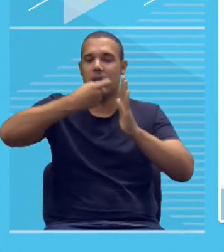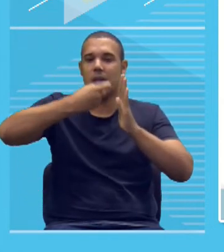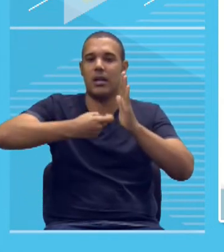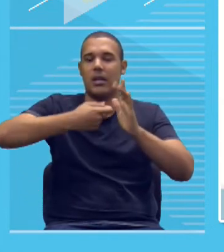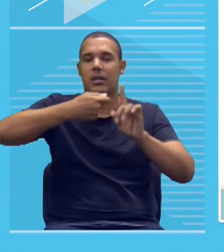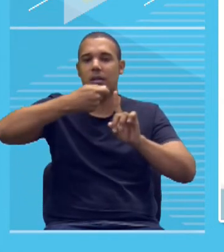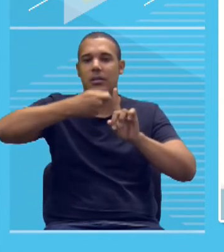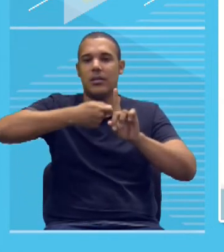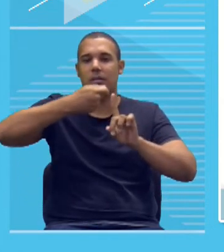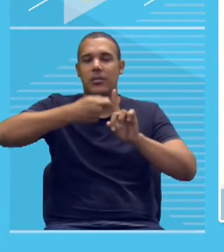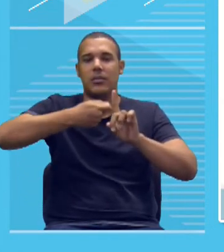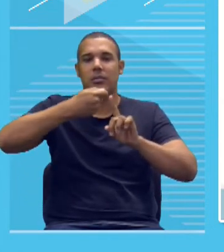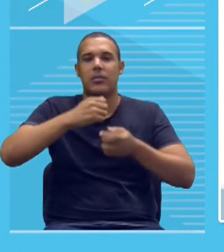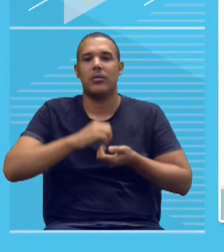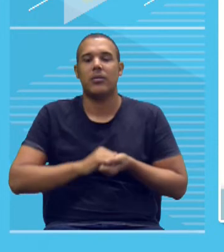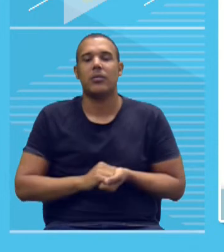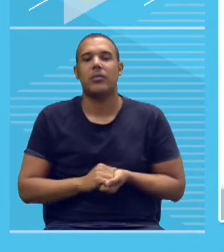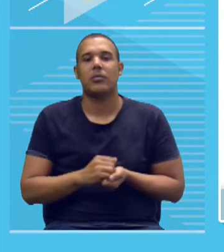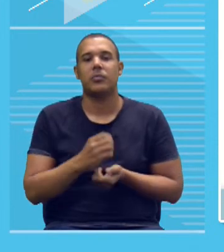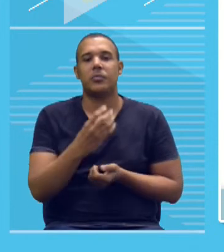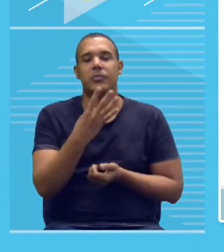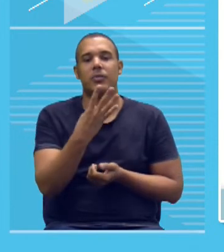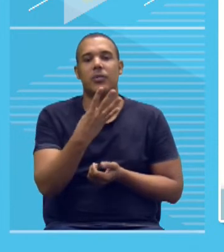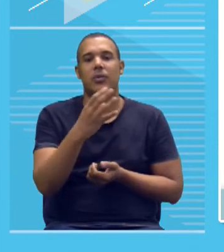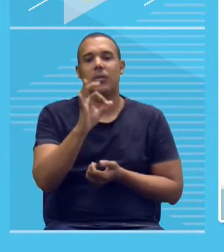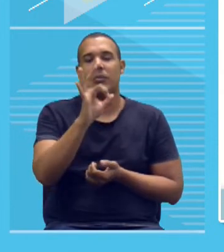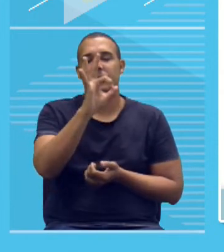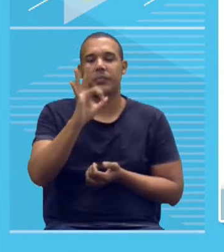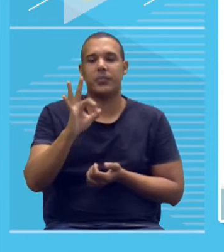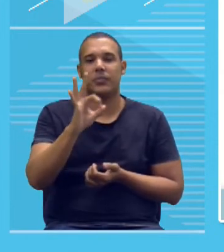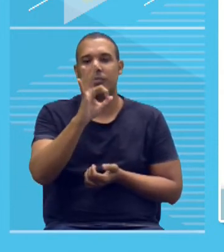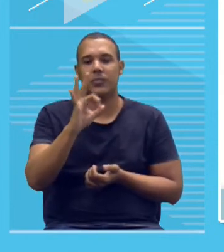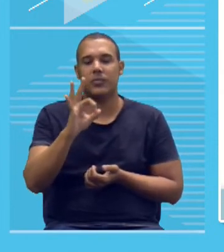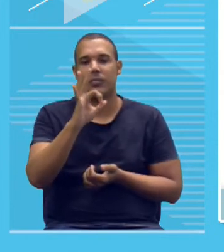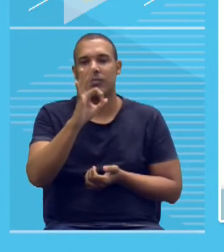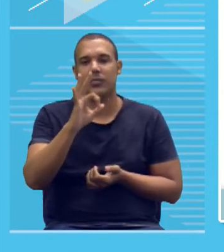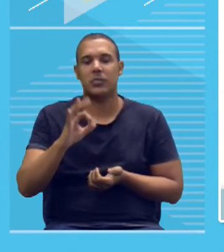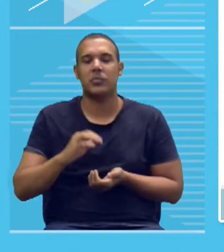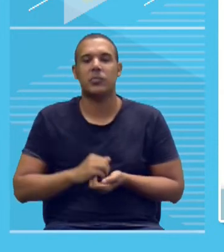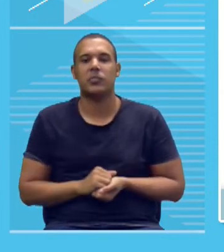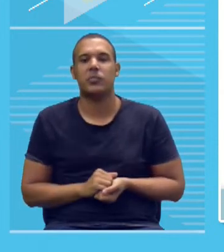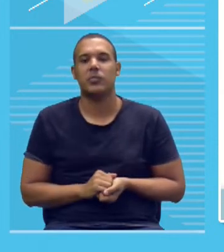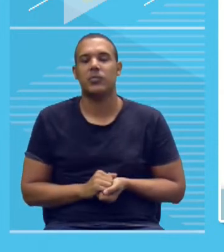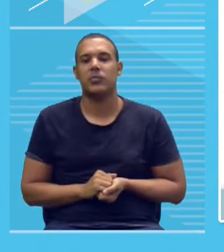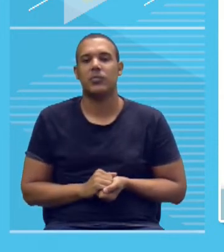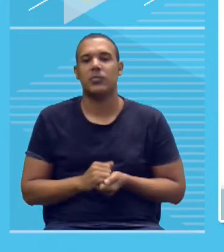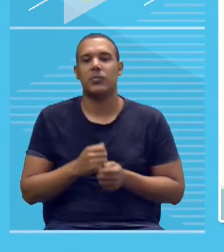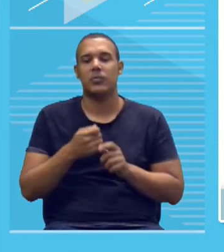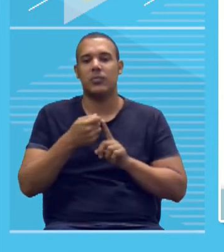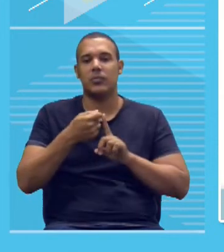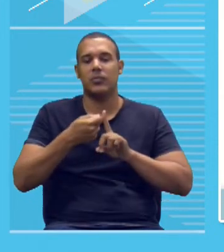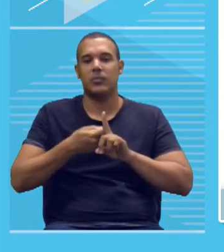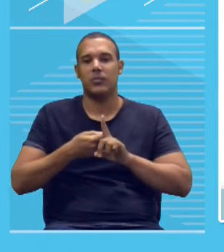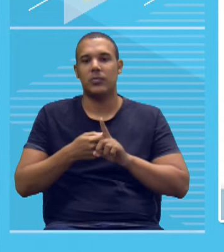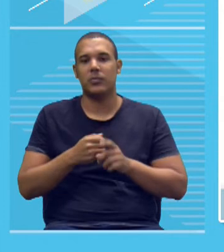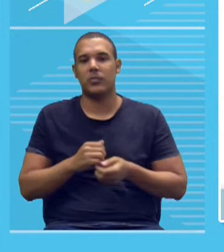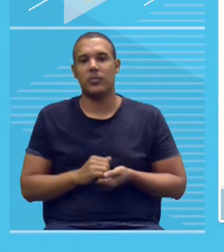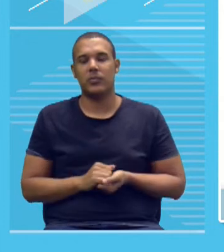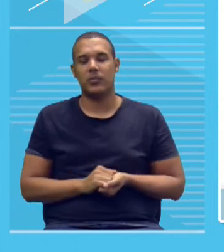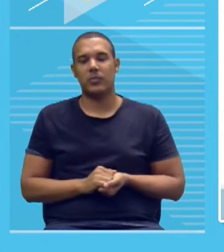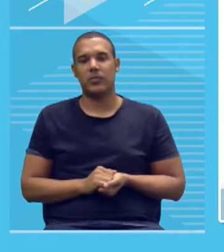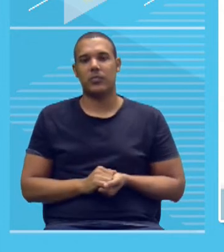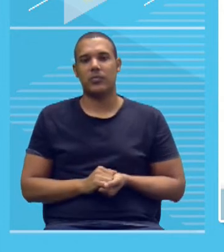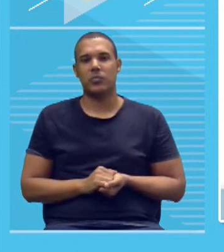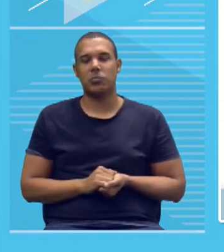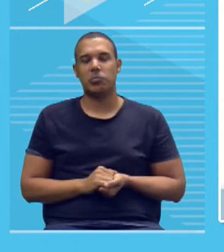professor é uma taxa de quatro porcento e ao mês professor e